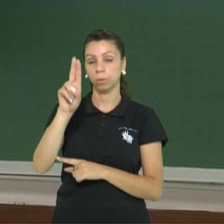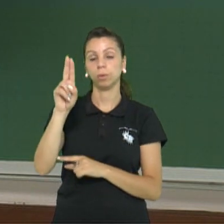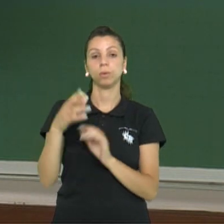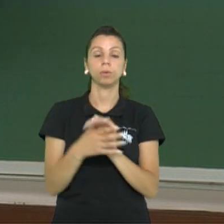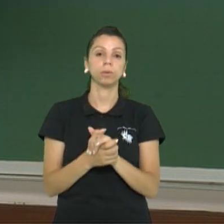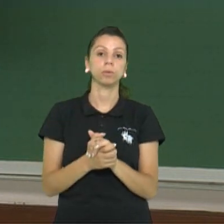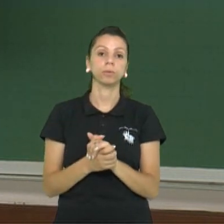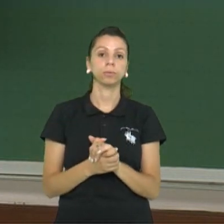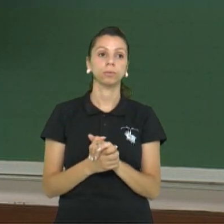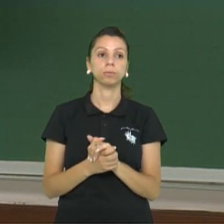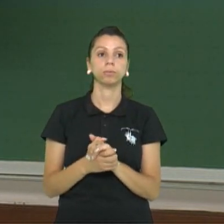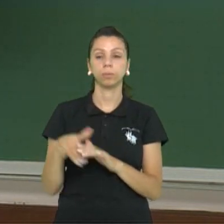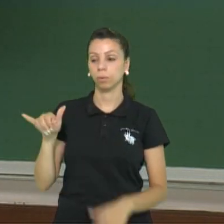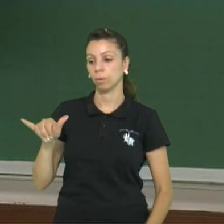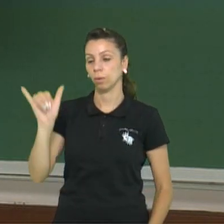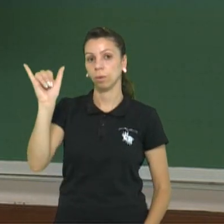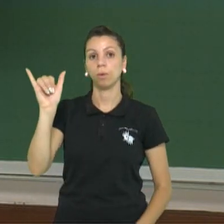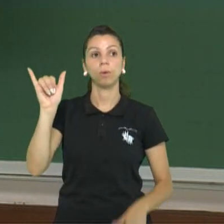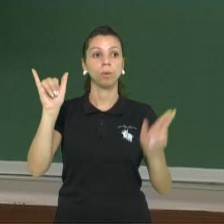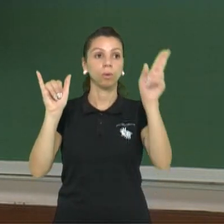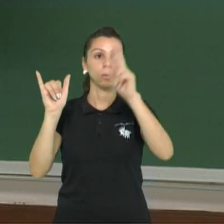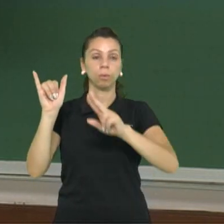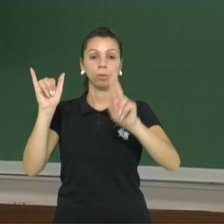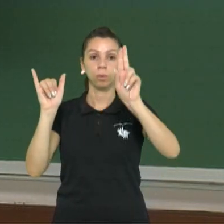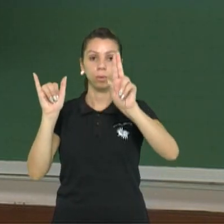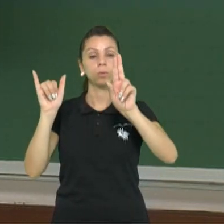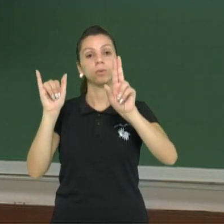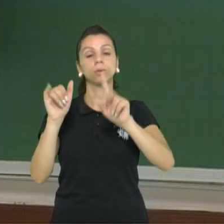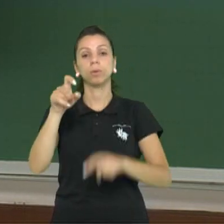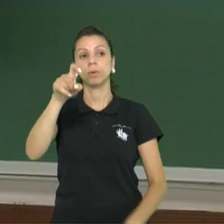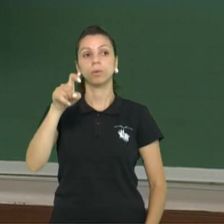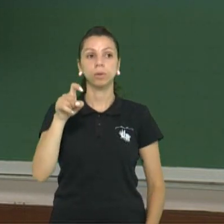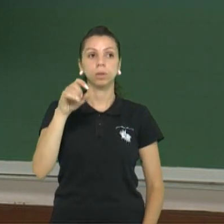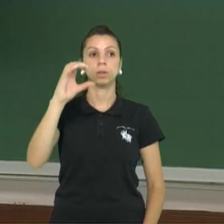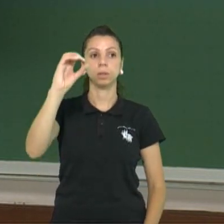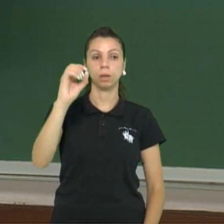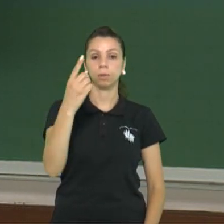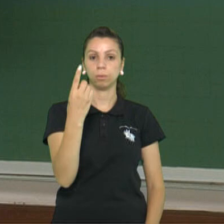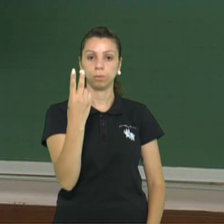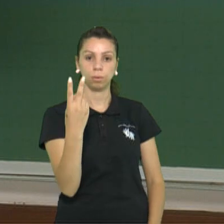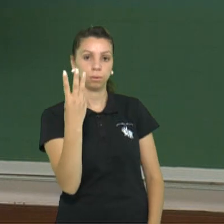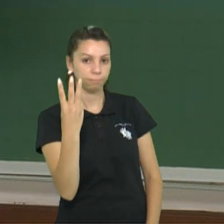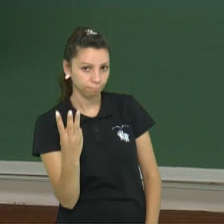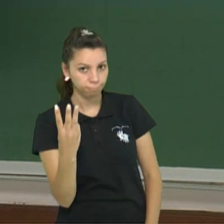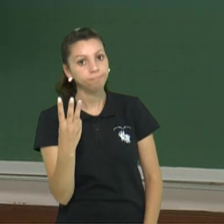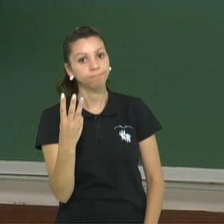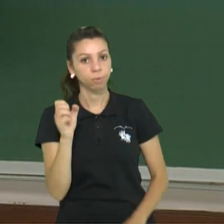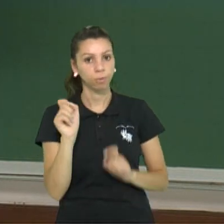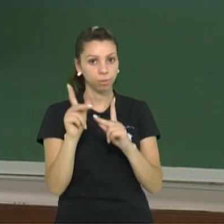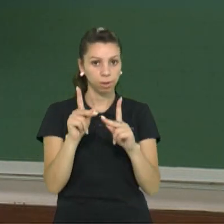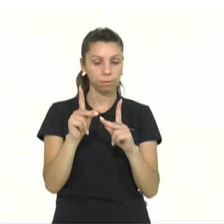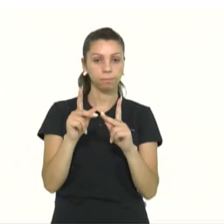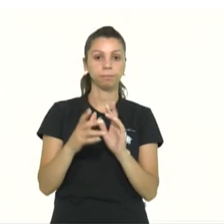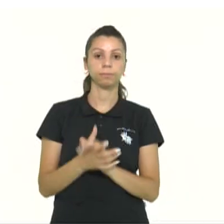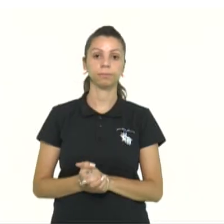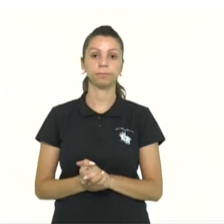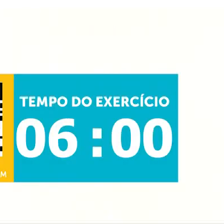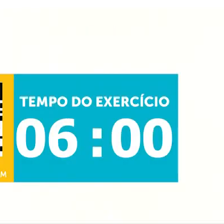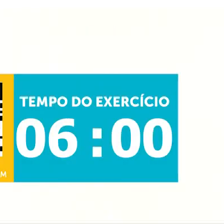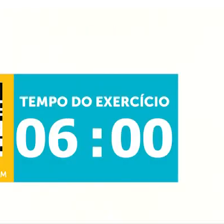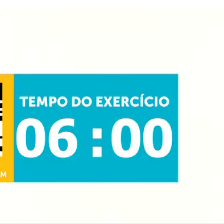encontrou os mesmos valores para y, utilizando ali x igual a 0, 1, 2 e 3. Ok?